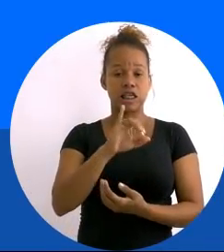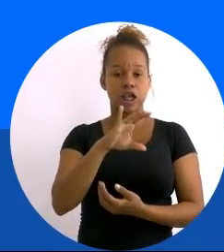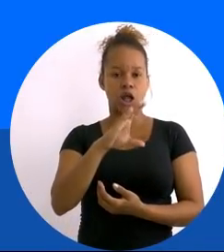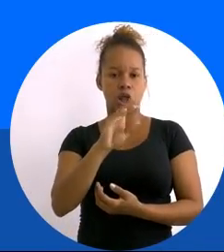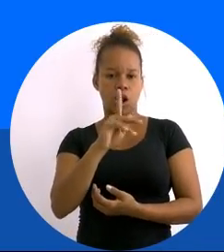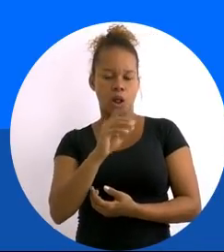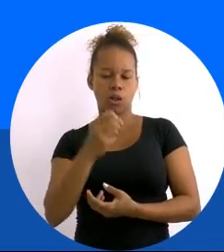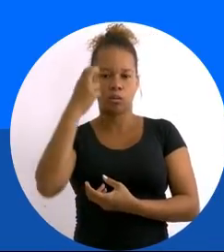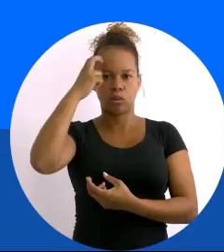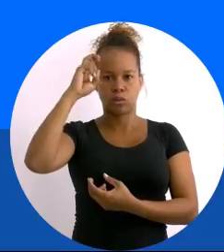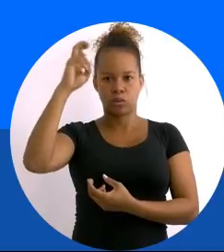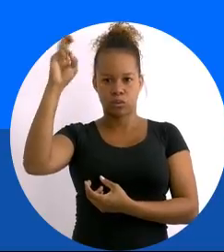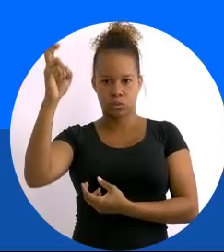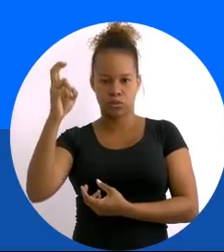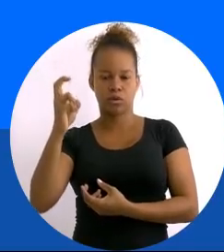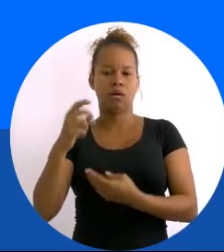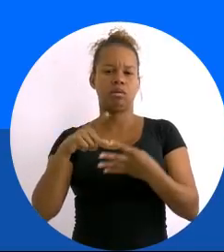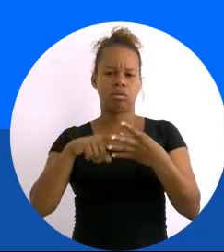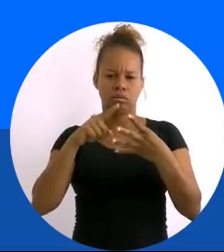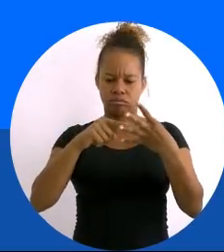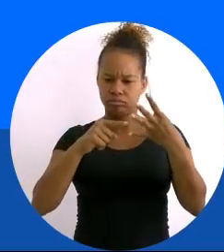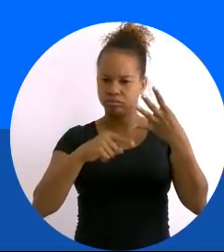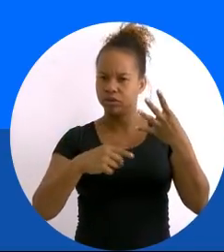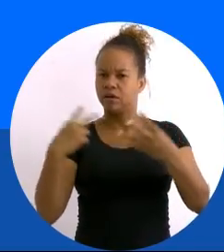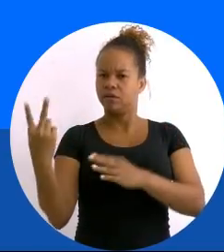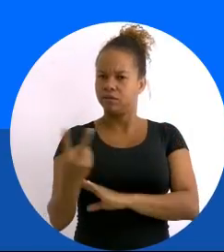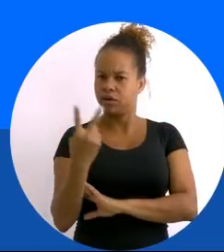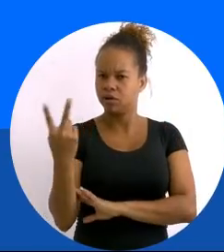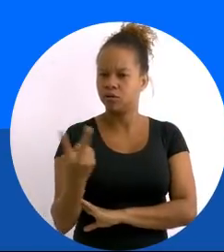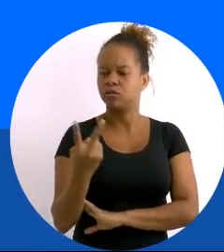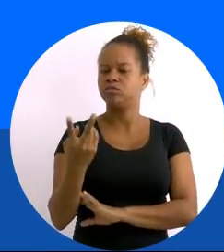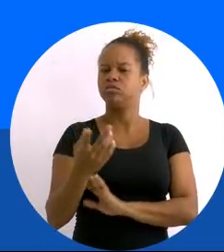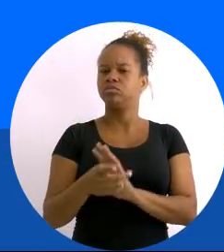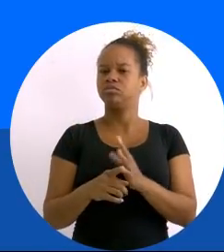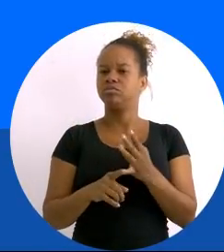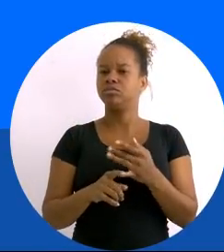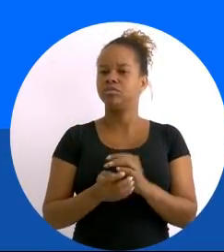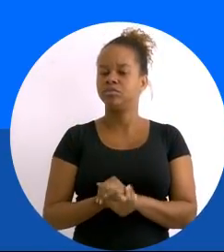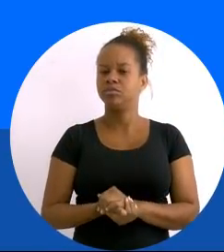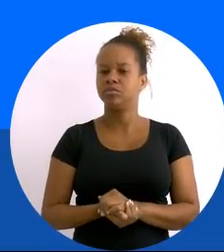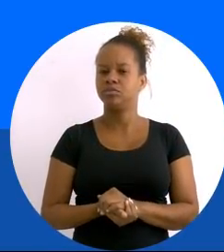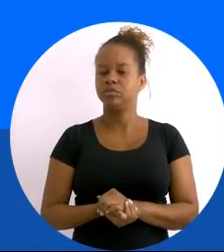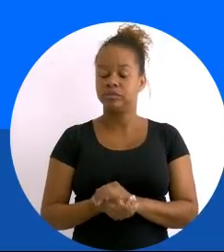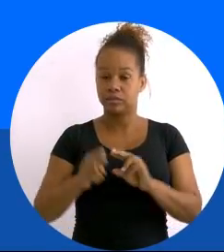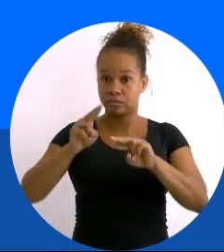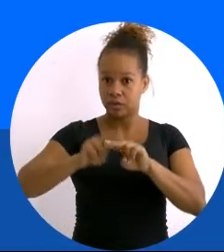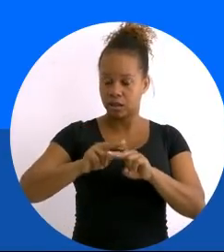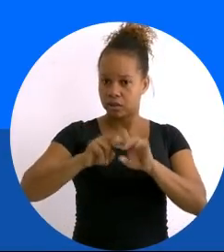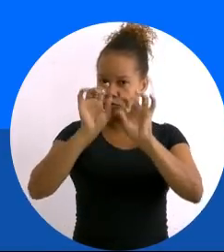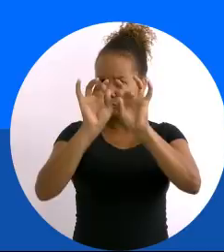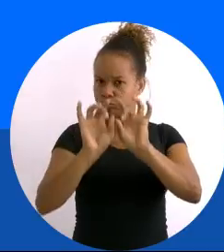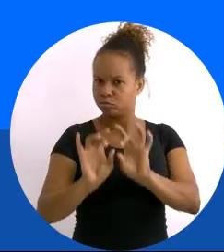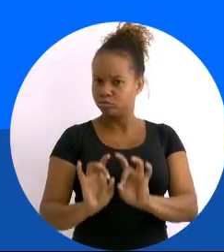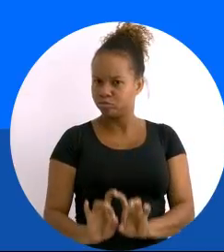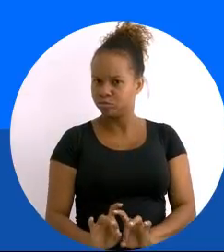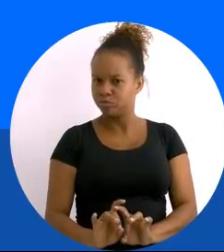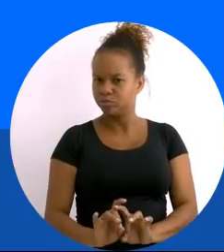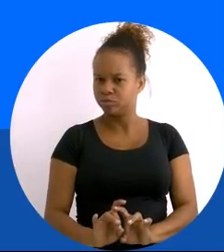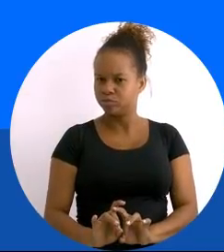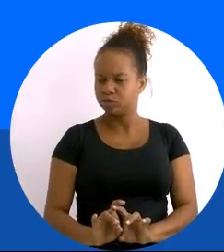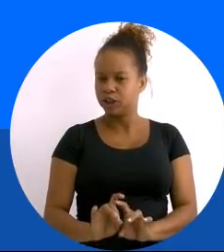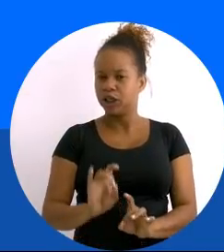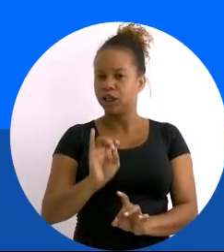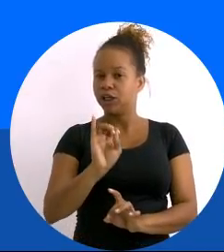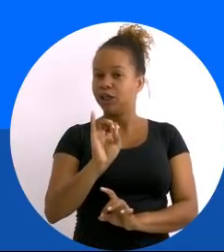cultura. Artefatos que refletem valores, tamanho da mesa, cadeira especial,